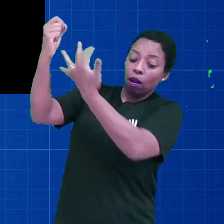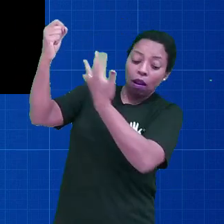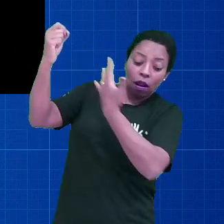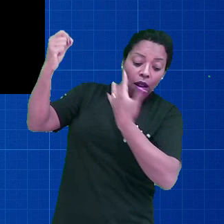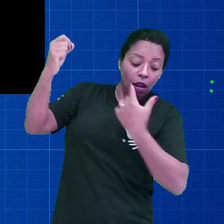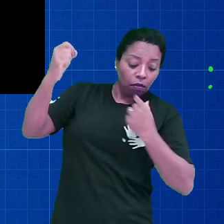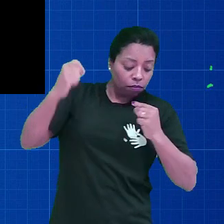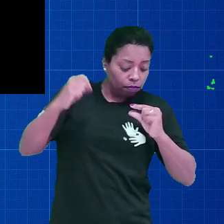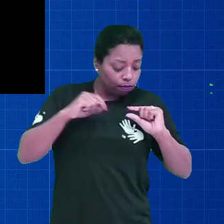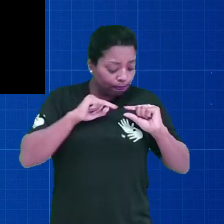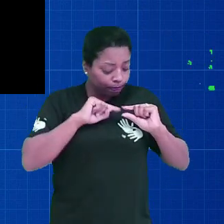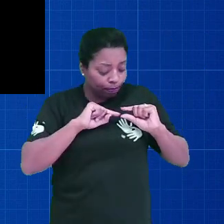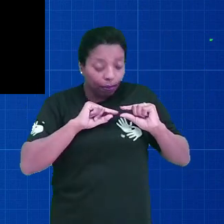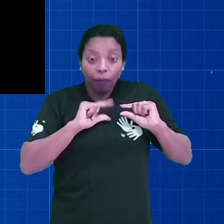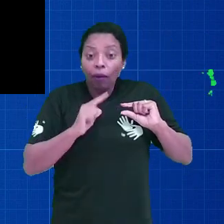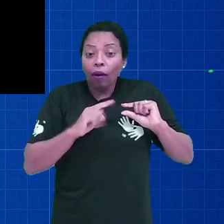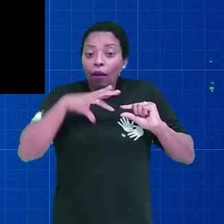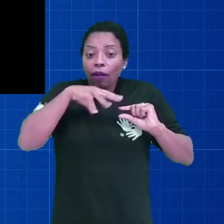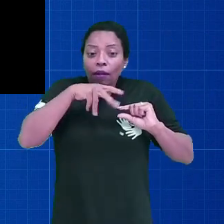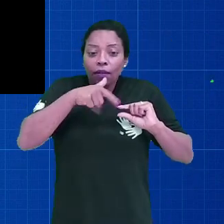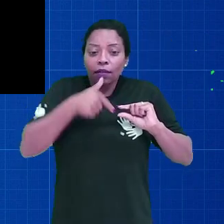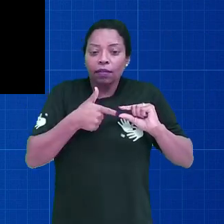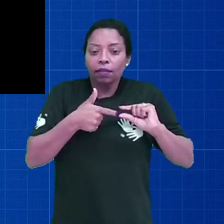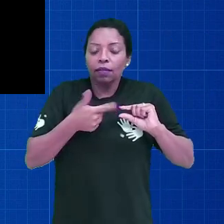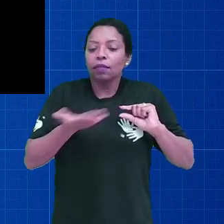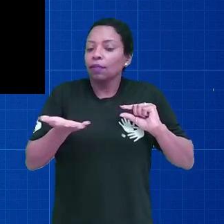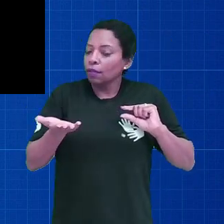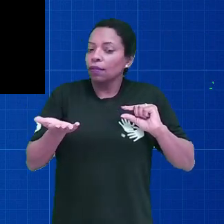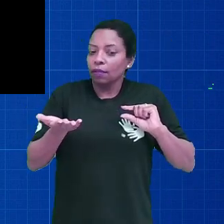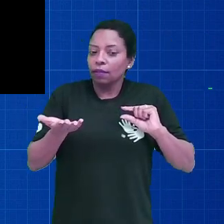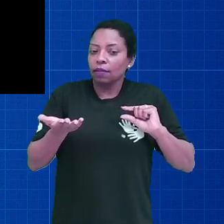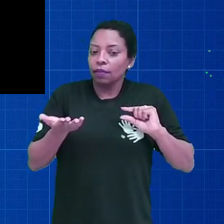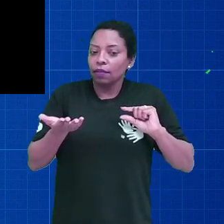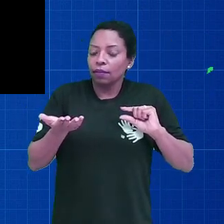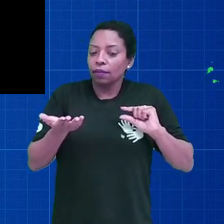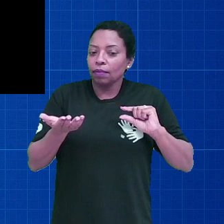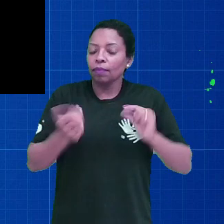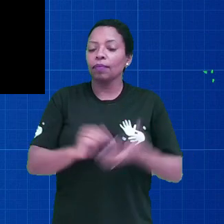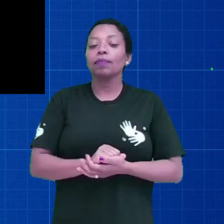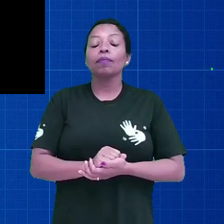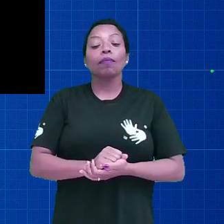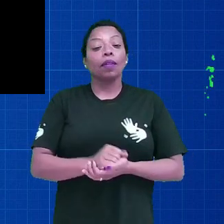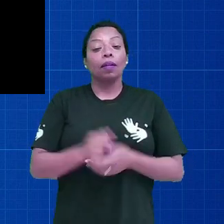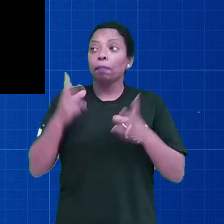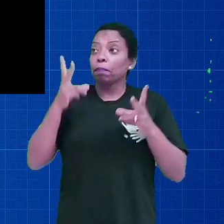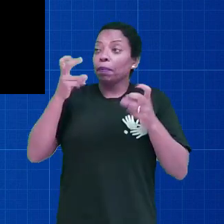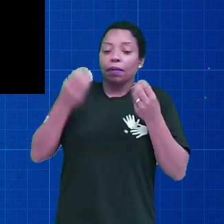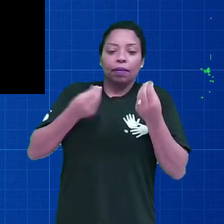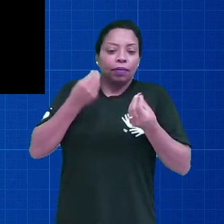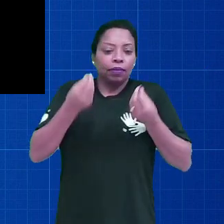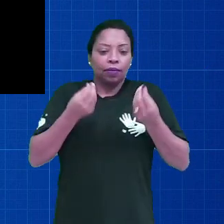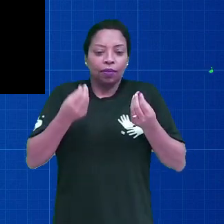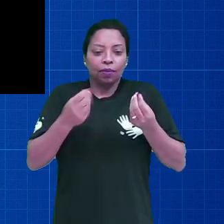em erupção solar, por exemplo, a gente está falando disso. E para a gente ver que